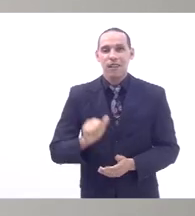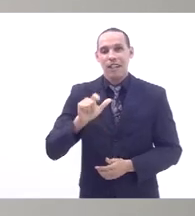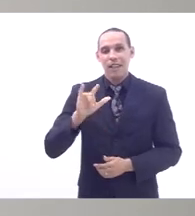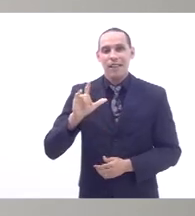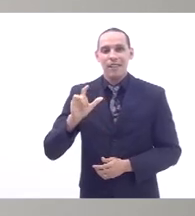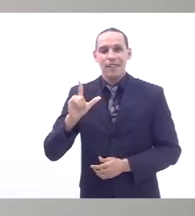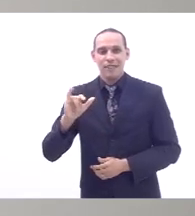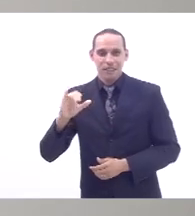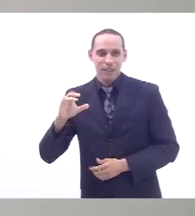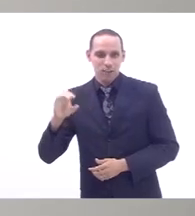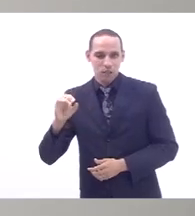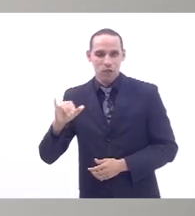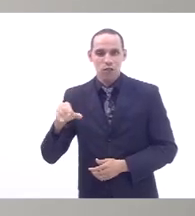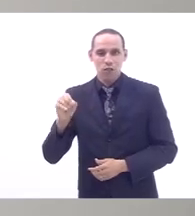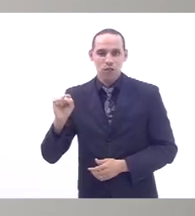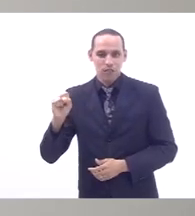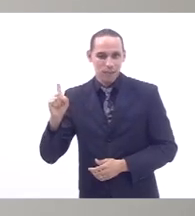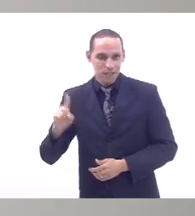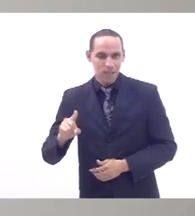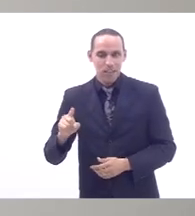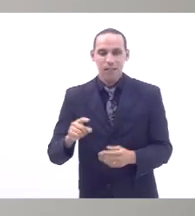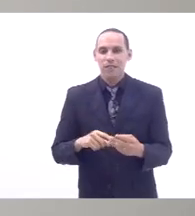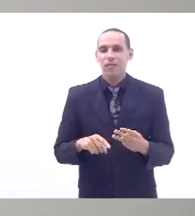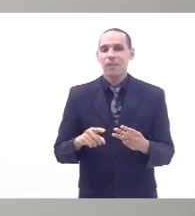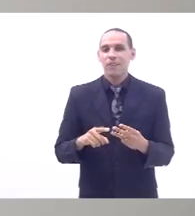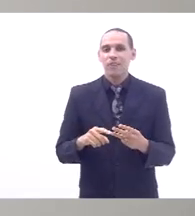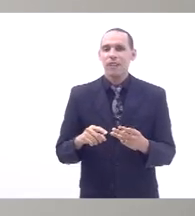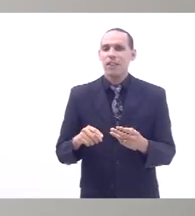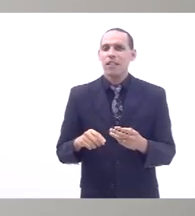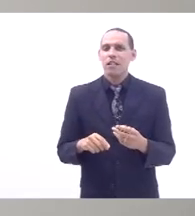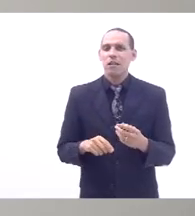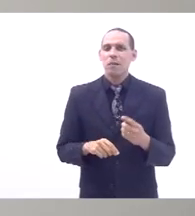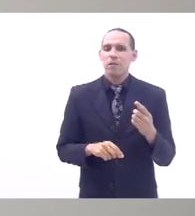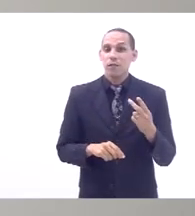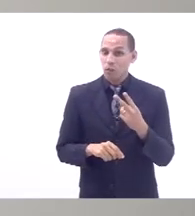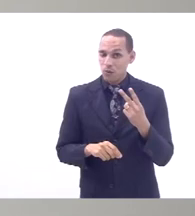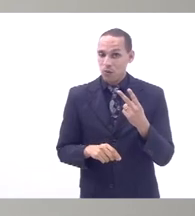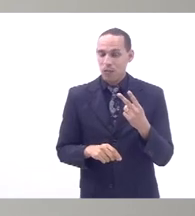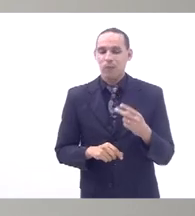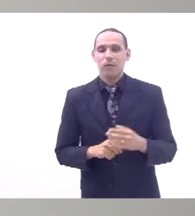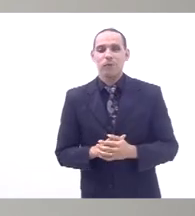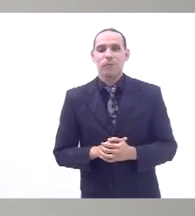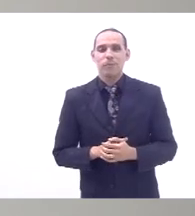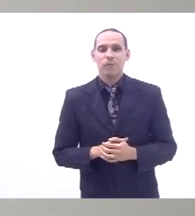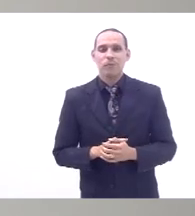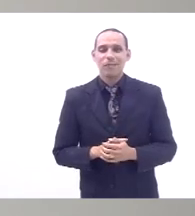Alício José. Esse já é o segundo ou é o primeiro? Segundo.